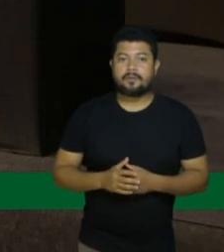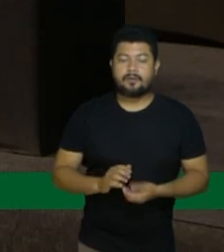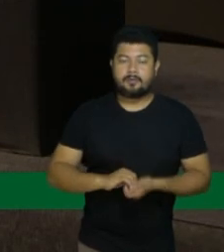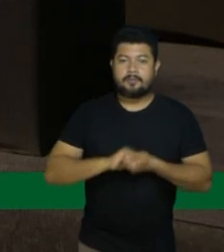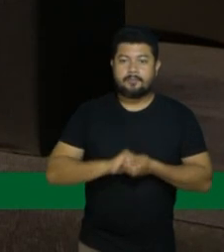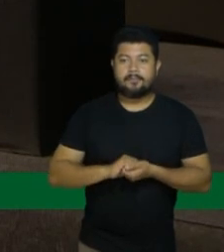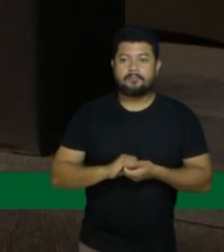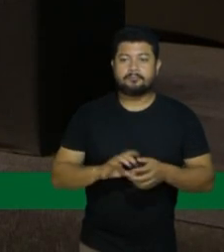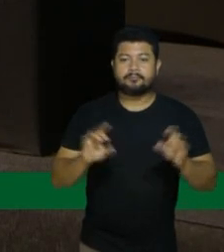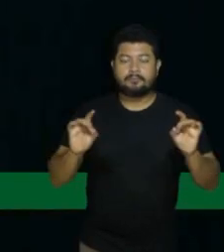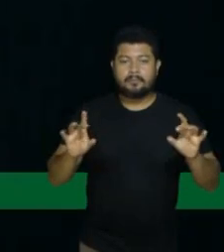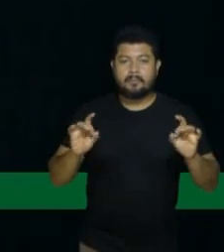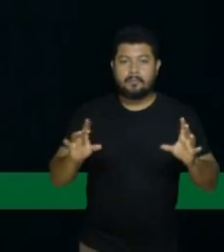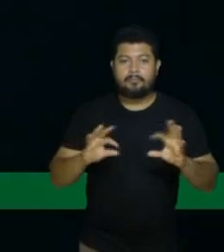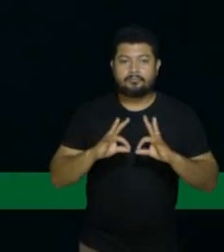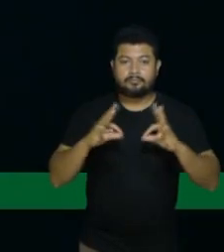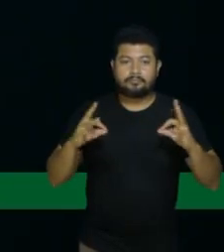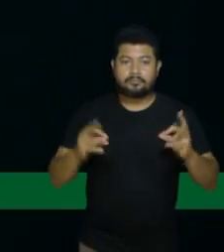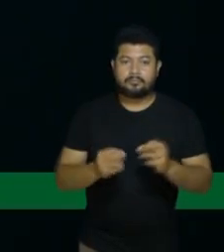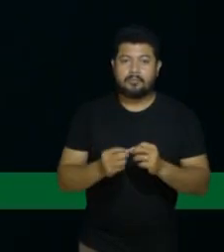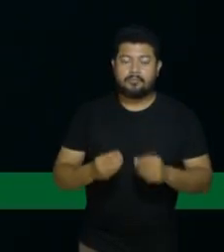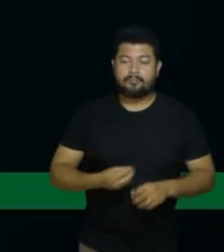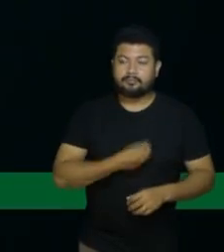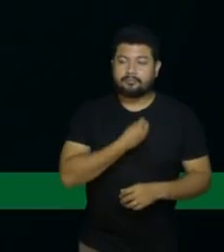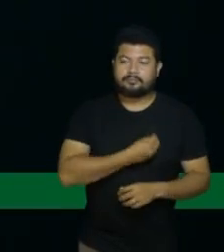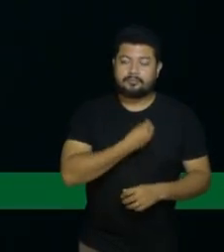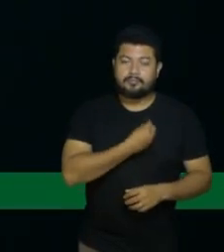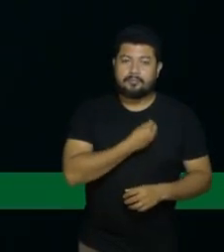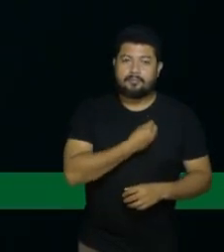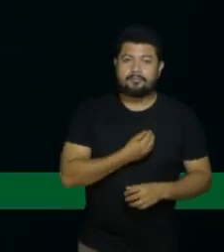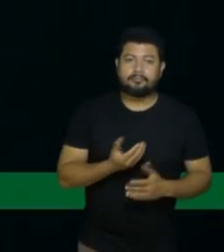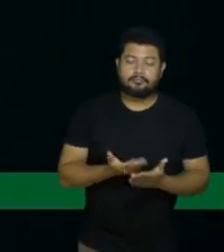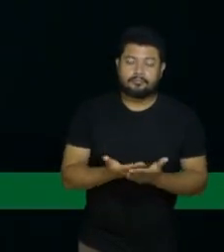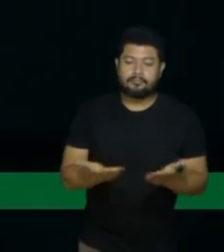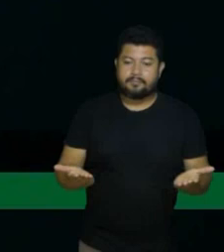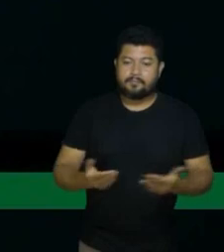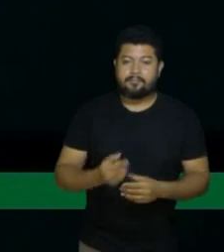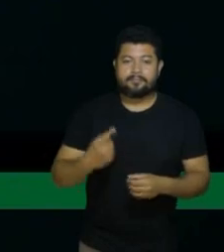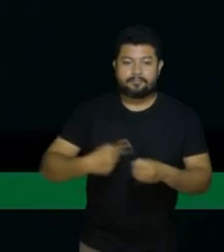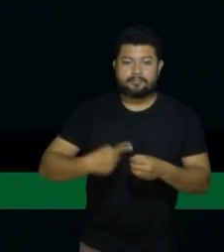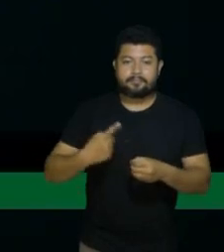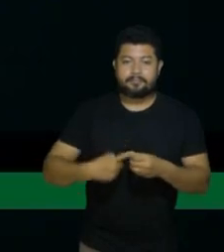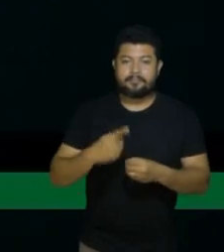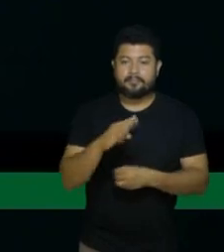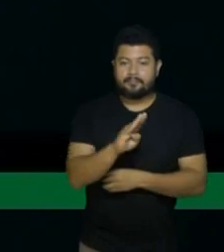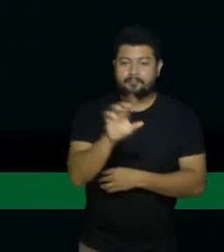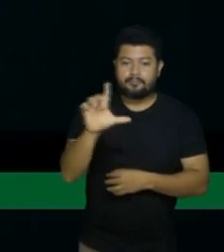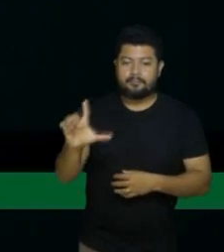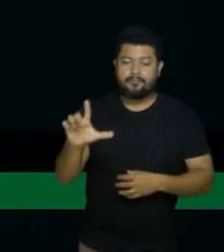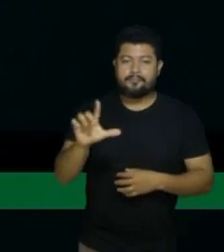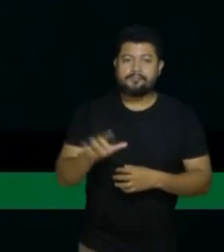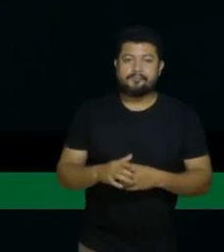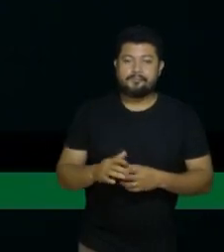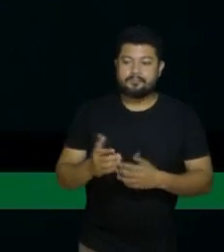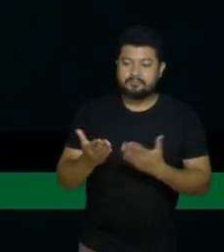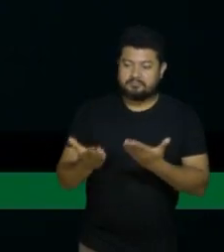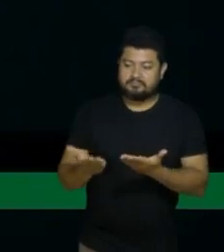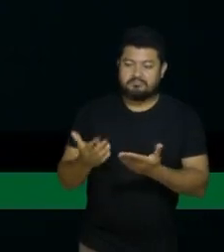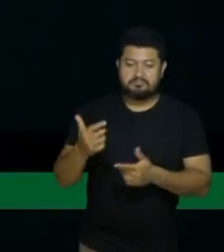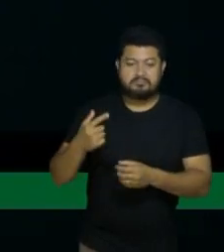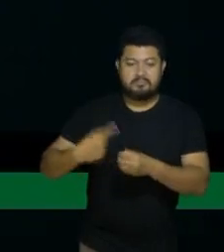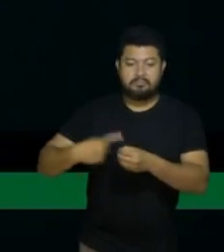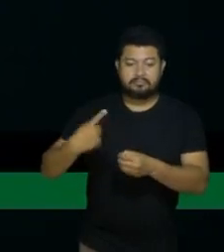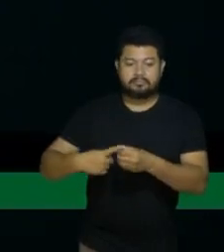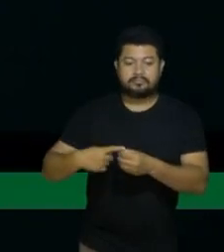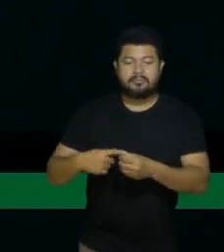hoje a todos os moradores da querida cidade de Blumenau esta cidade de gente que trabalha